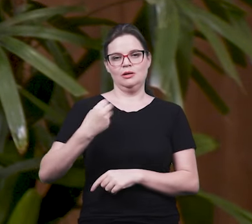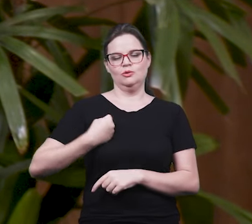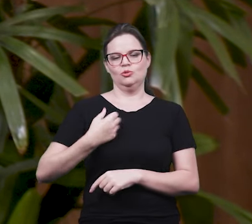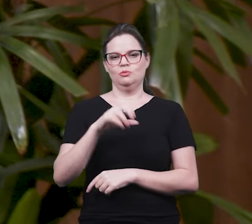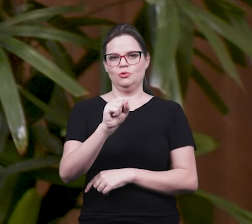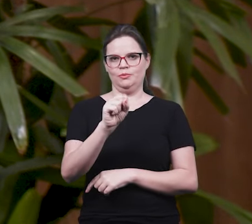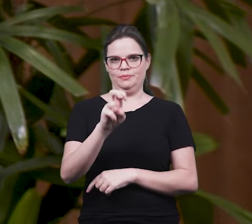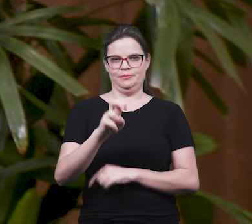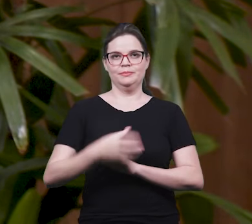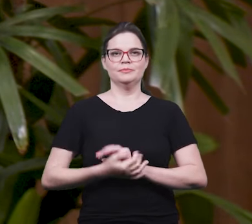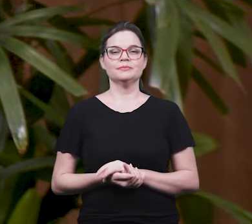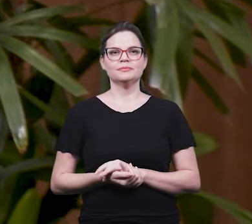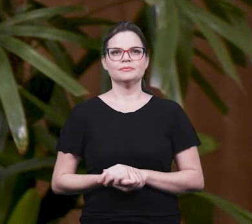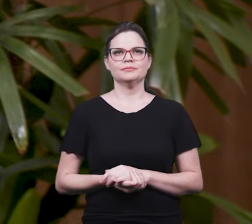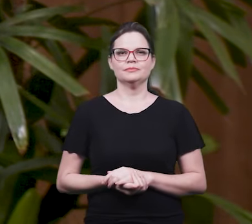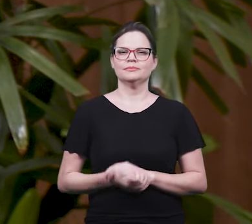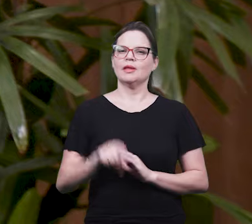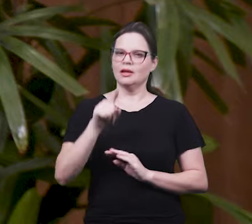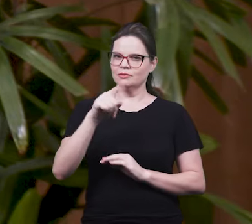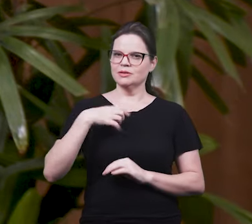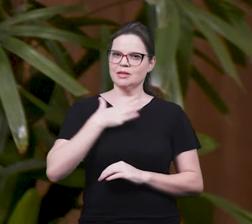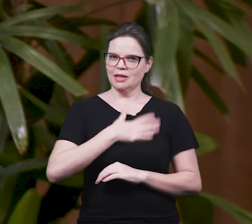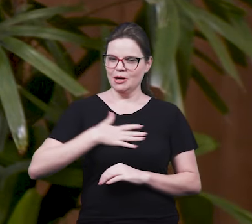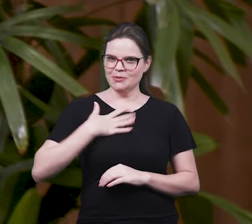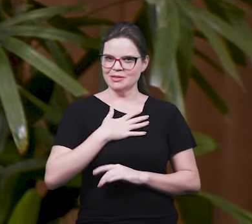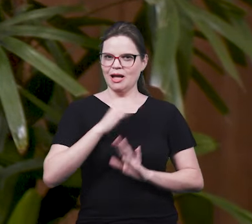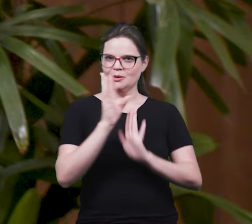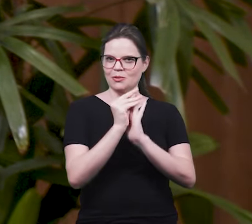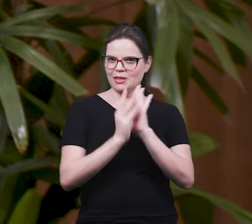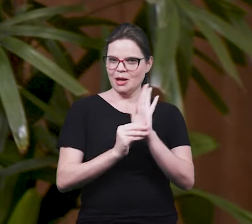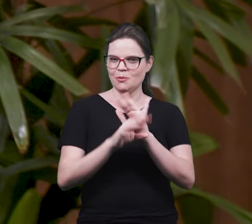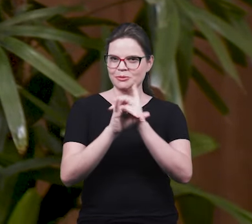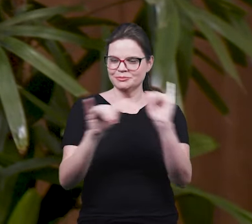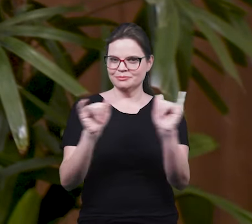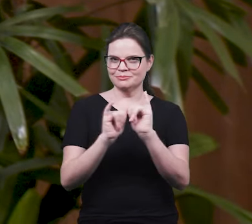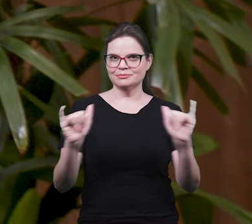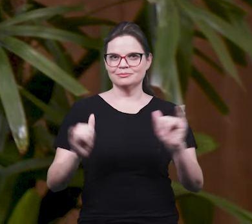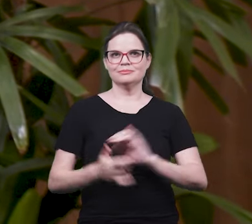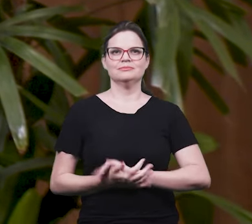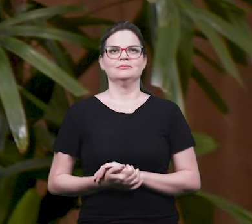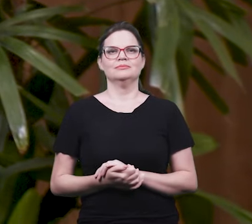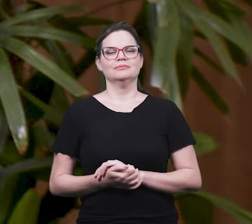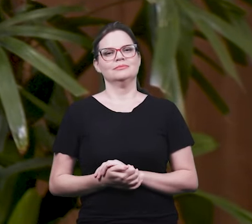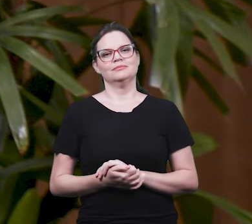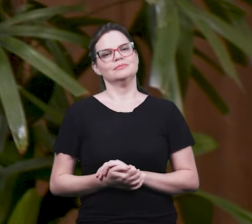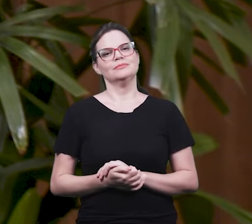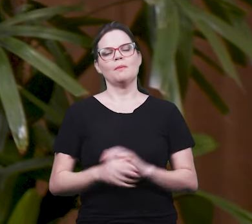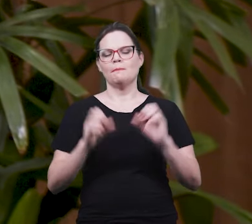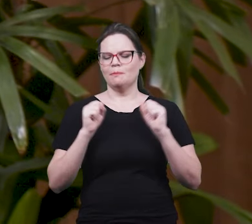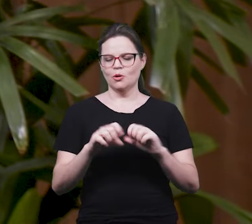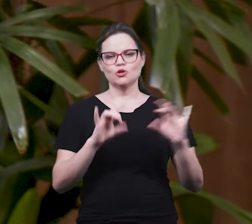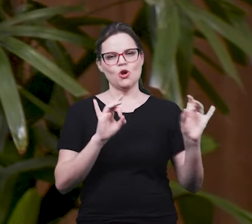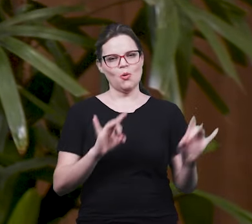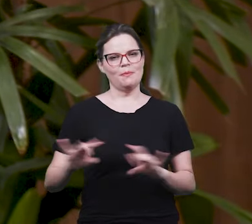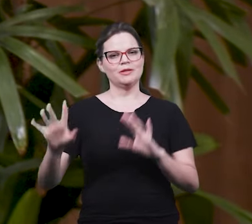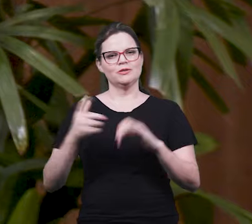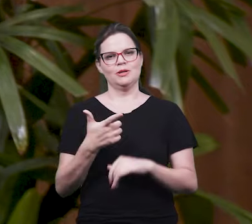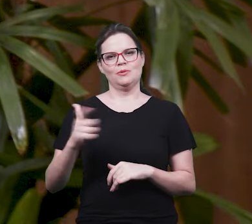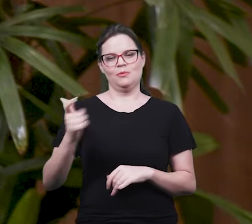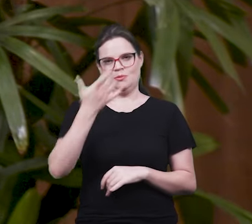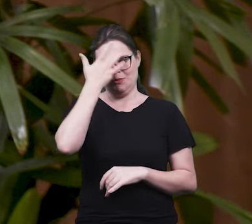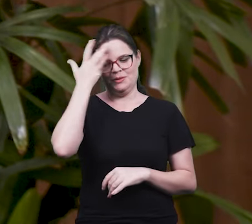canal 85. E aí, você tem gostado dos conteúdos que estamos trazendo aqui? Não deixe de compartilhar com